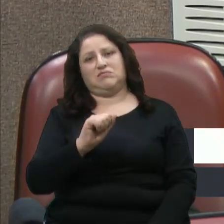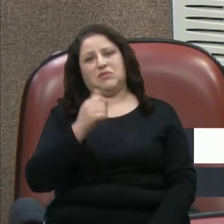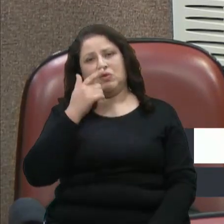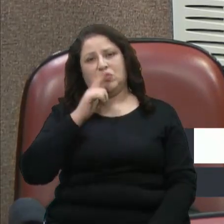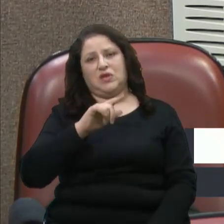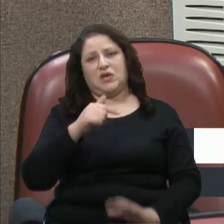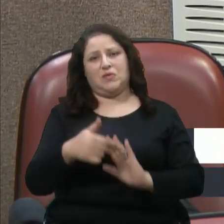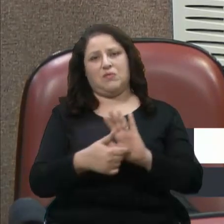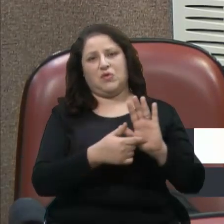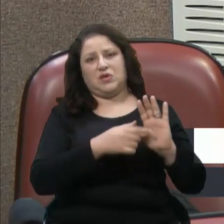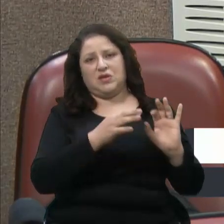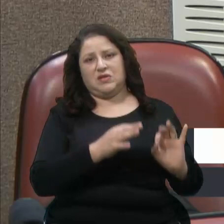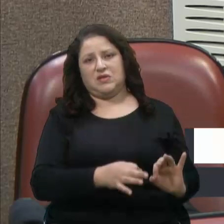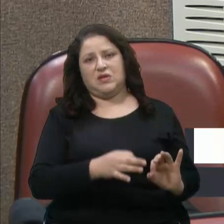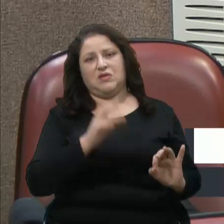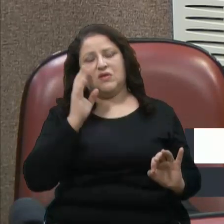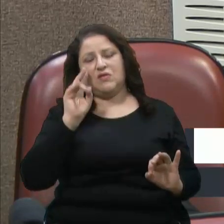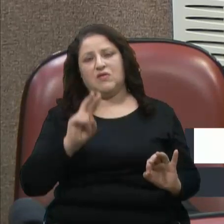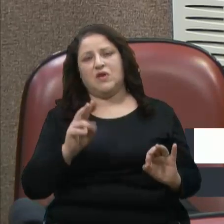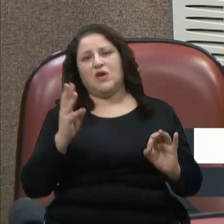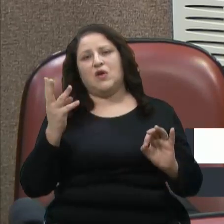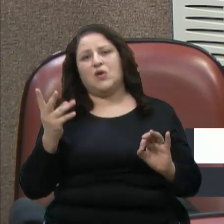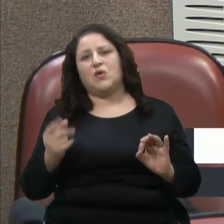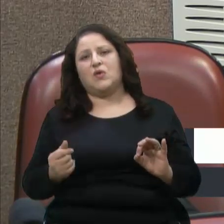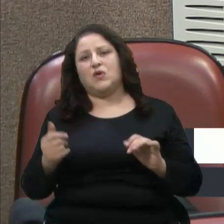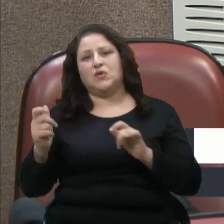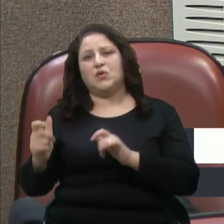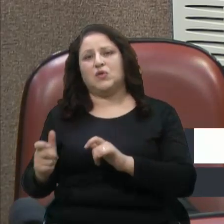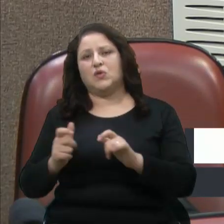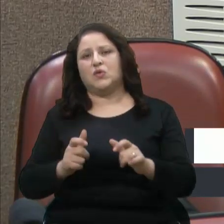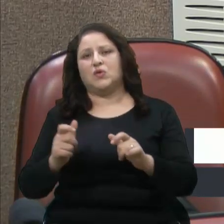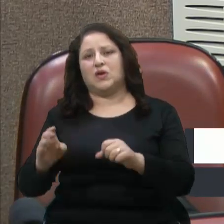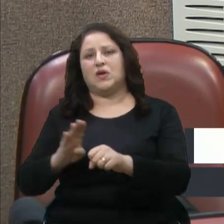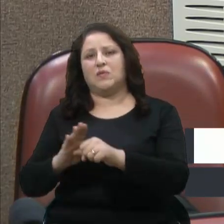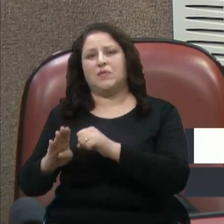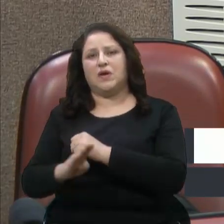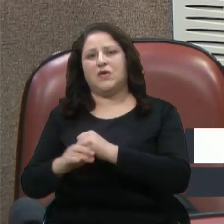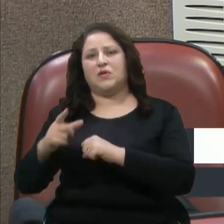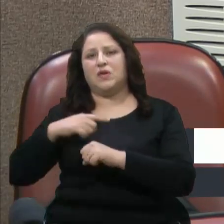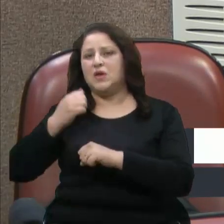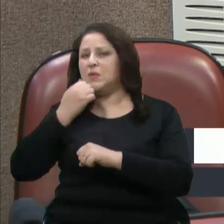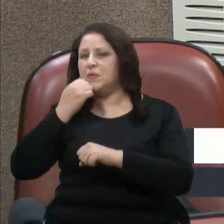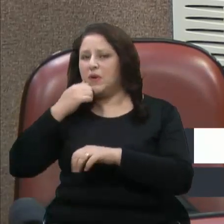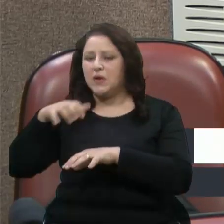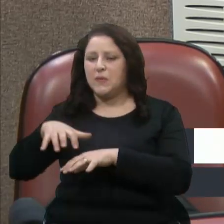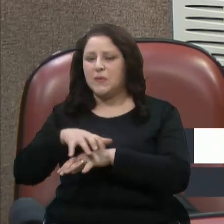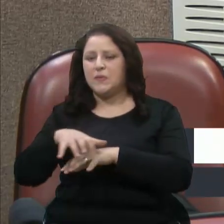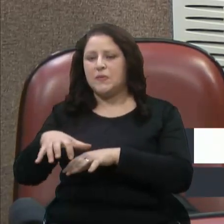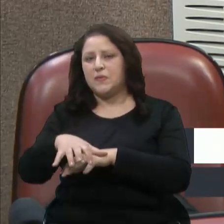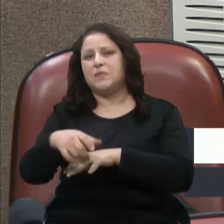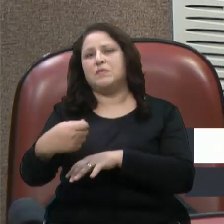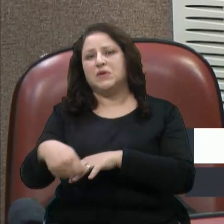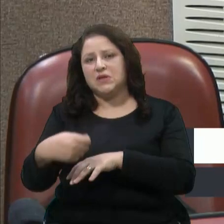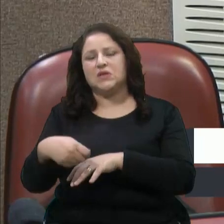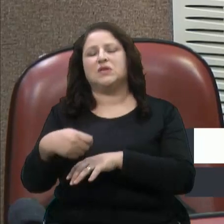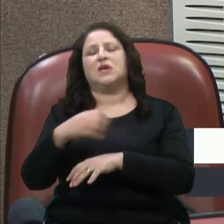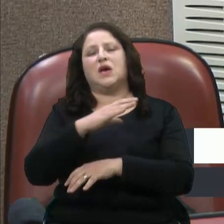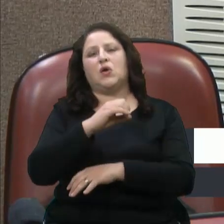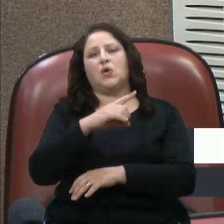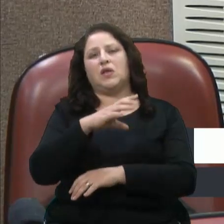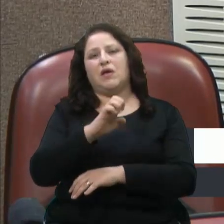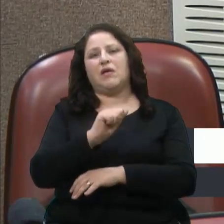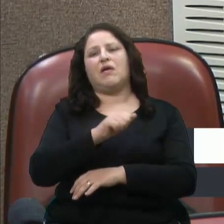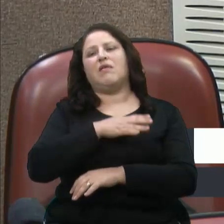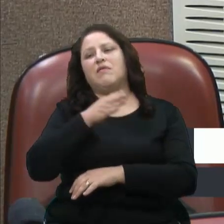quantidade expressiva nos bairros de pontos caóticos que está o calçamento. Temos que colocar a Codeca para fazer